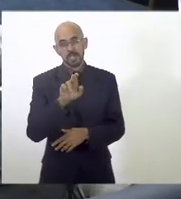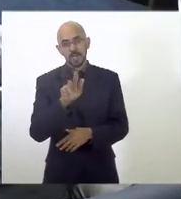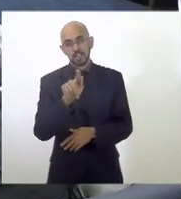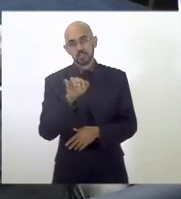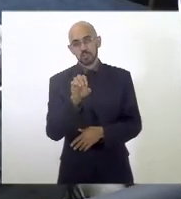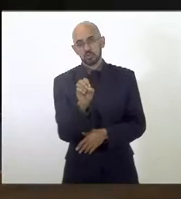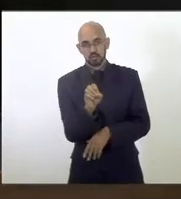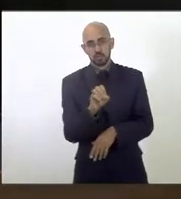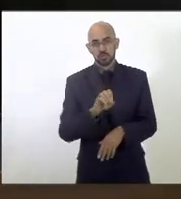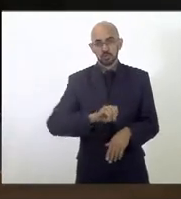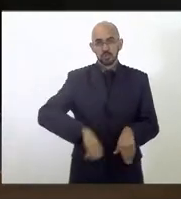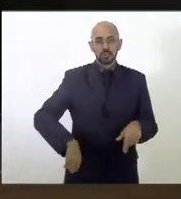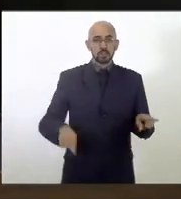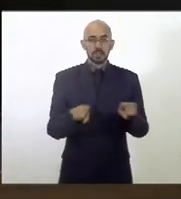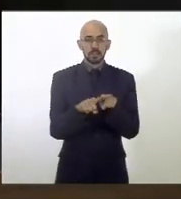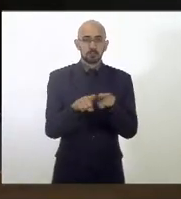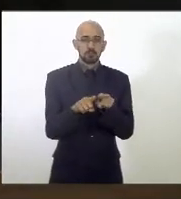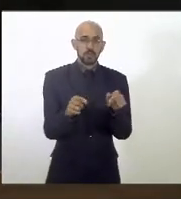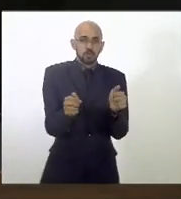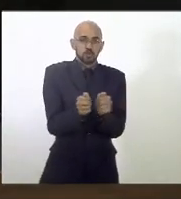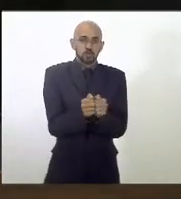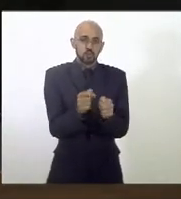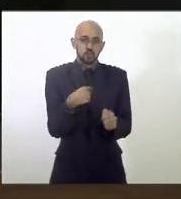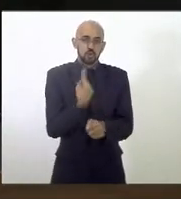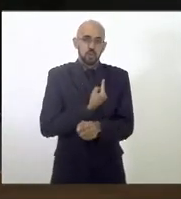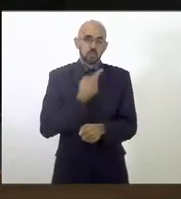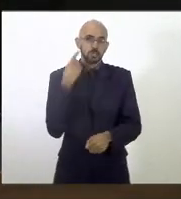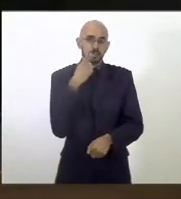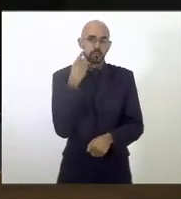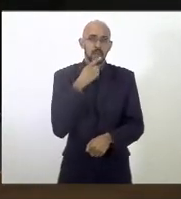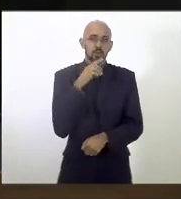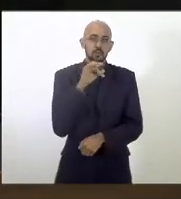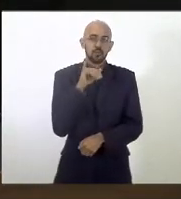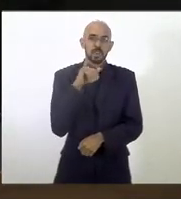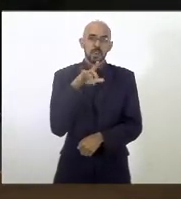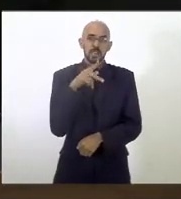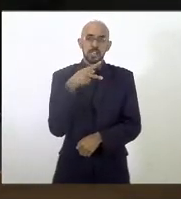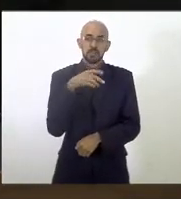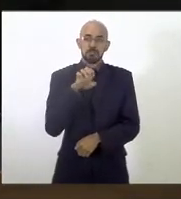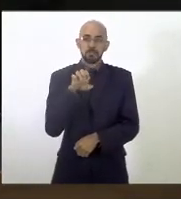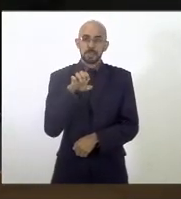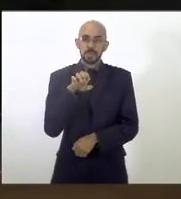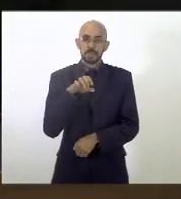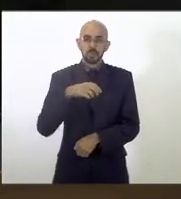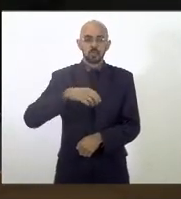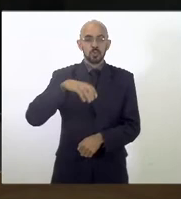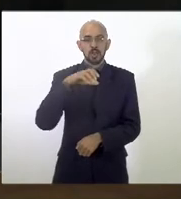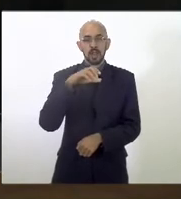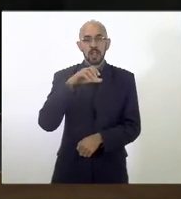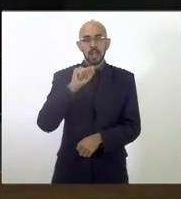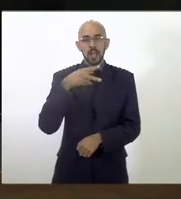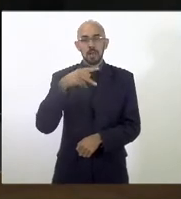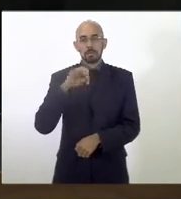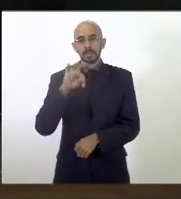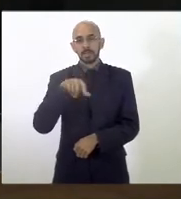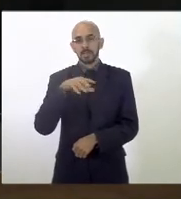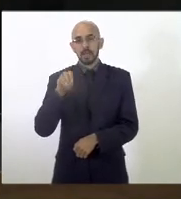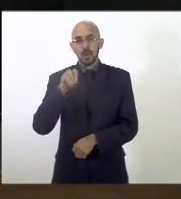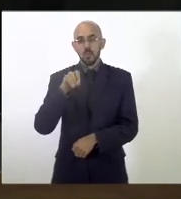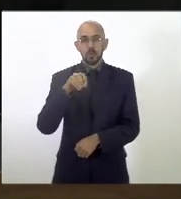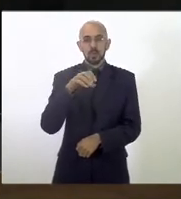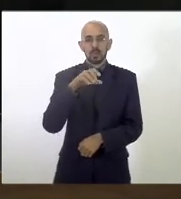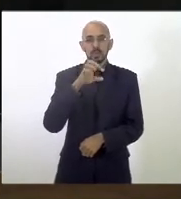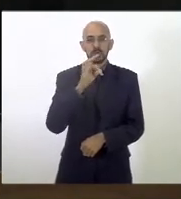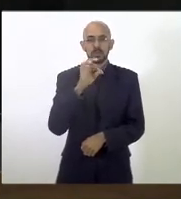conosco também o deputado Felipe Peixoto e o deputado Capitão Teixeira. Para uma saudação,